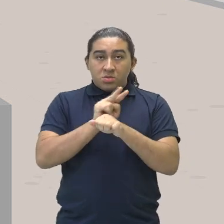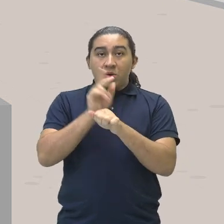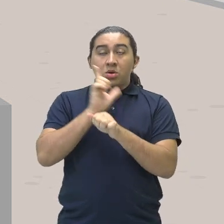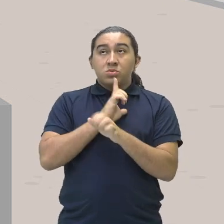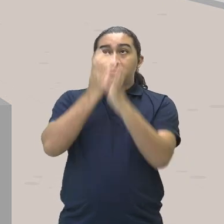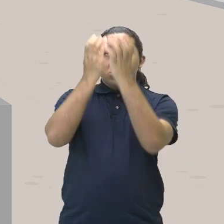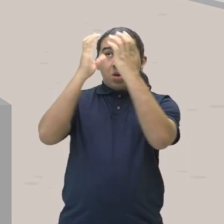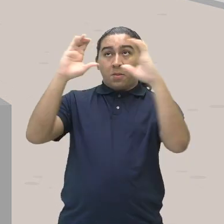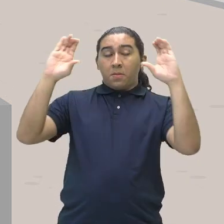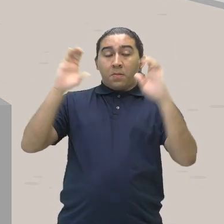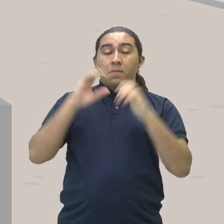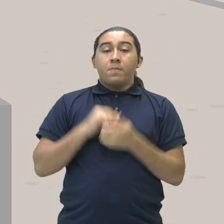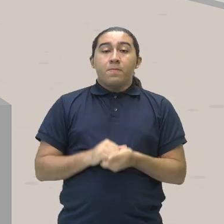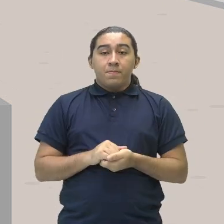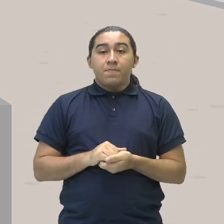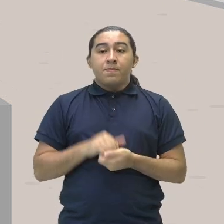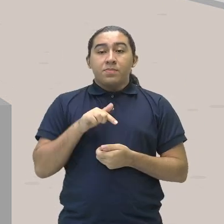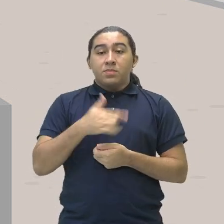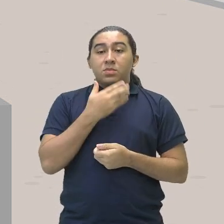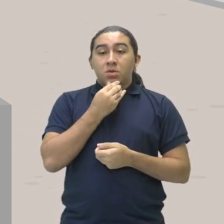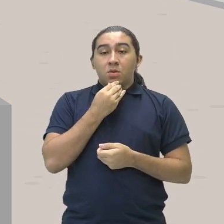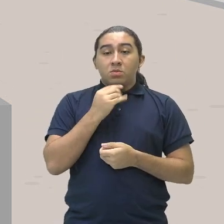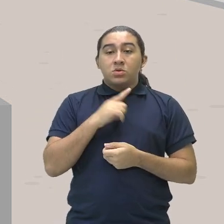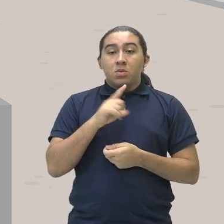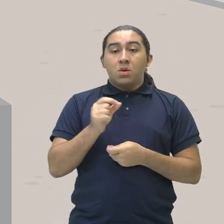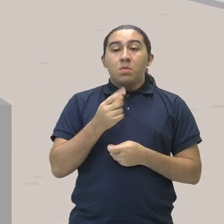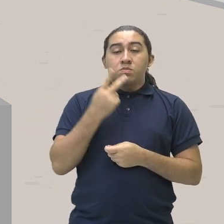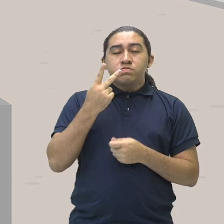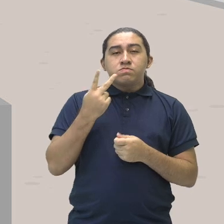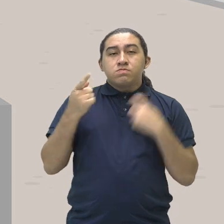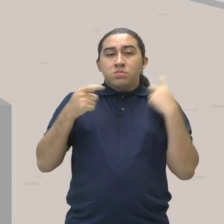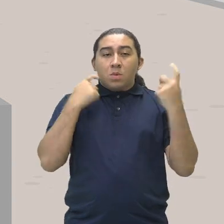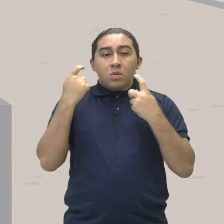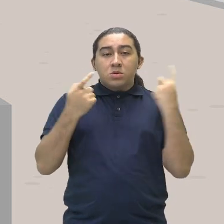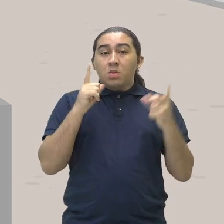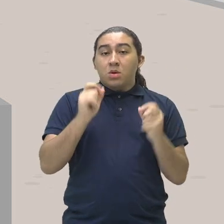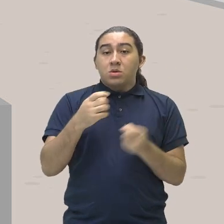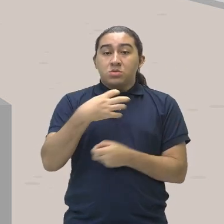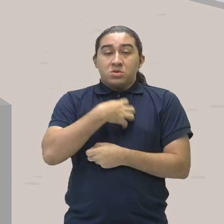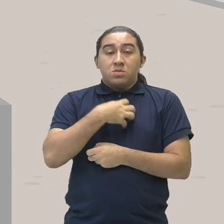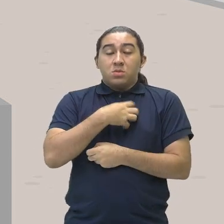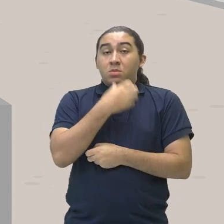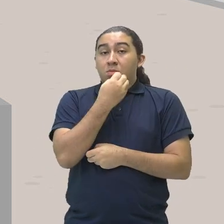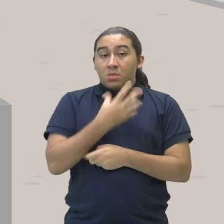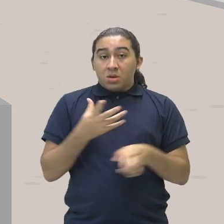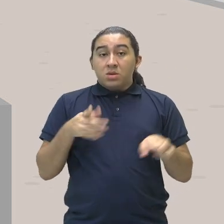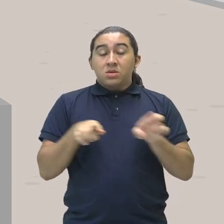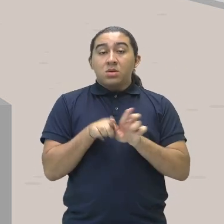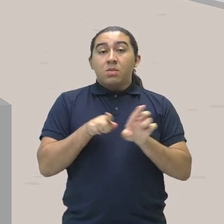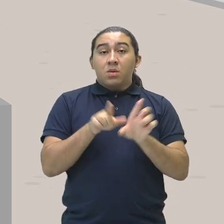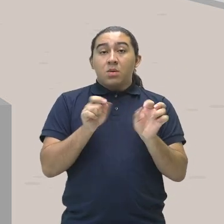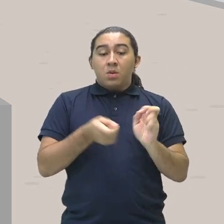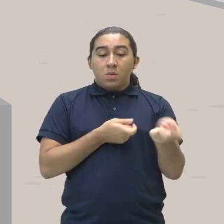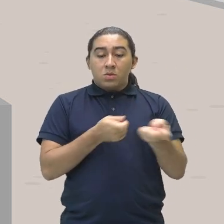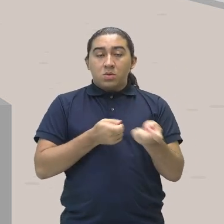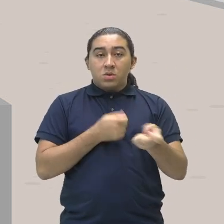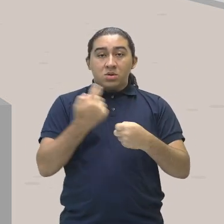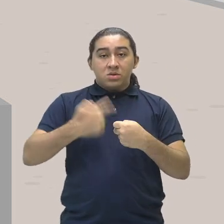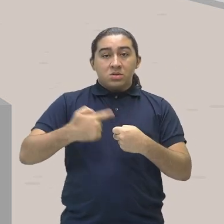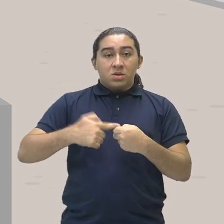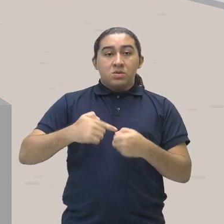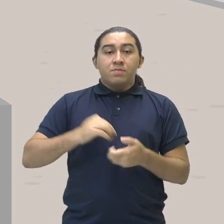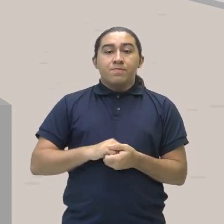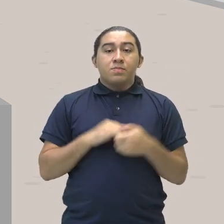de Nassau, ele tinha essa preocupação com o bem-estar e com a manutenção da cidade. E todas